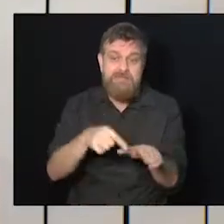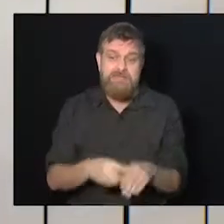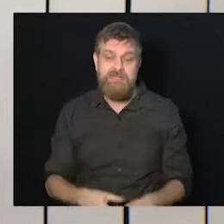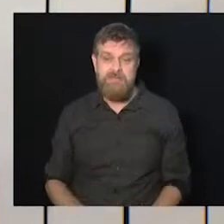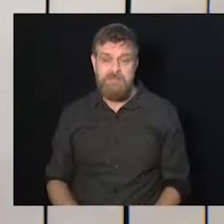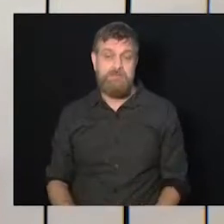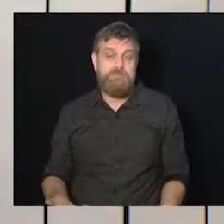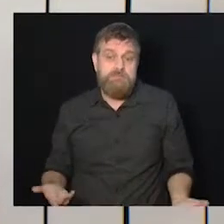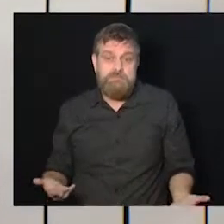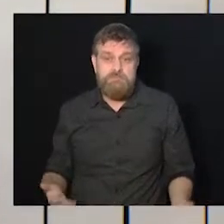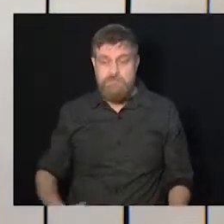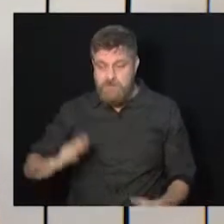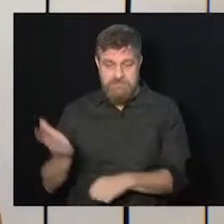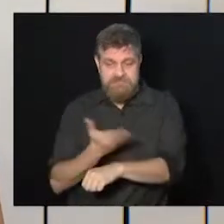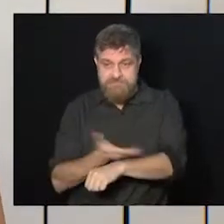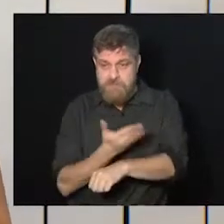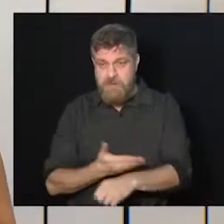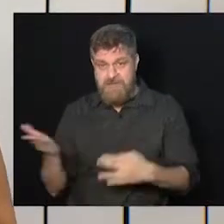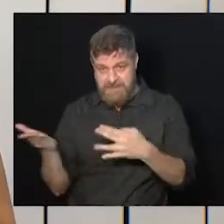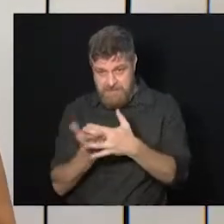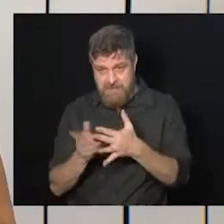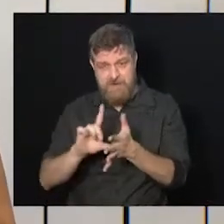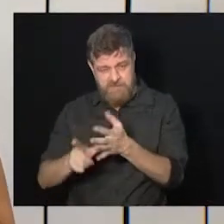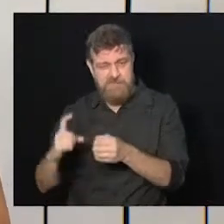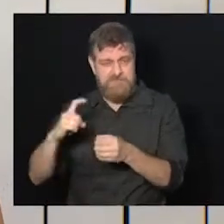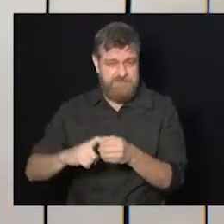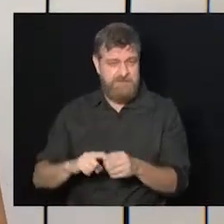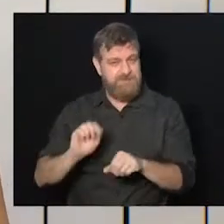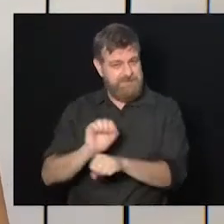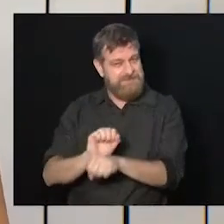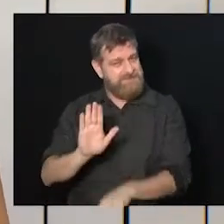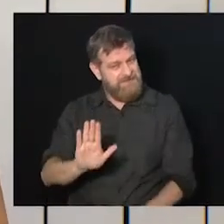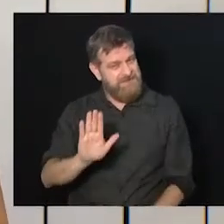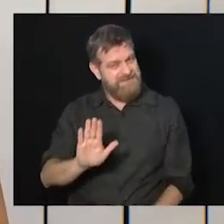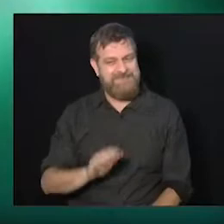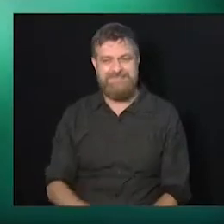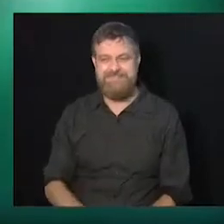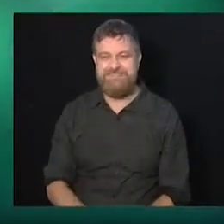porque o Questão de Ordem vai para um breve intervalo e volta já já. Não saia daí.